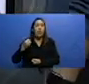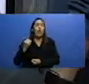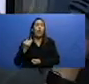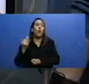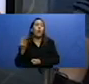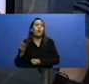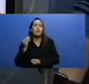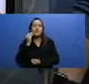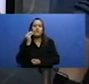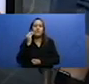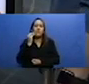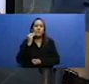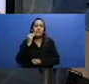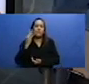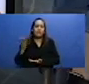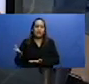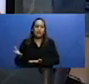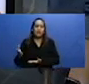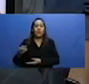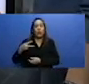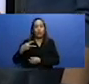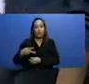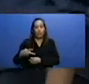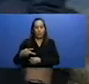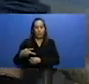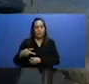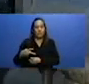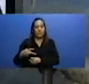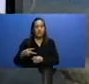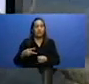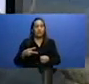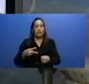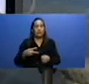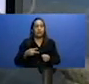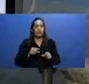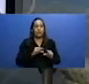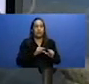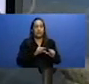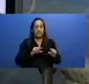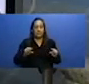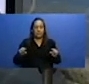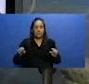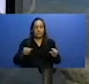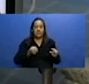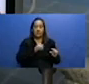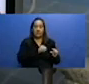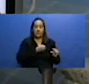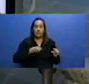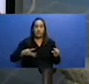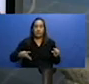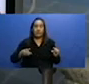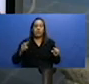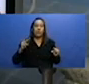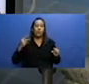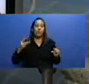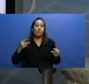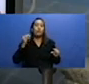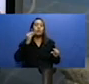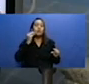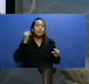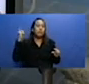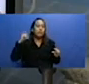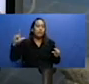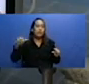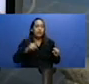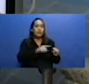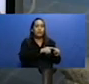as possibilidades? São 2. Venho aqui. Para dar 3 no dado, são 2